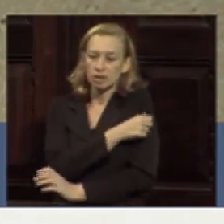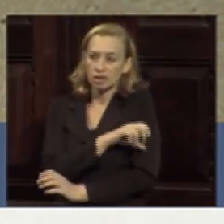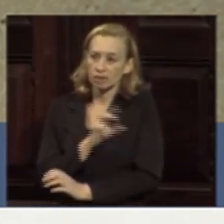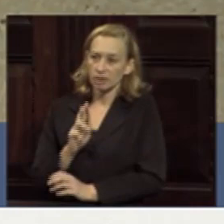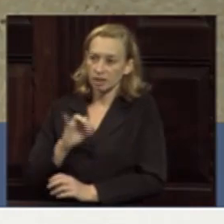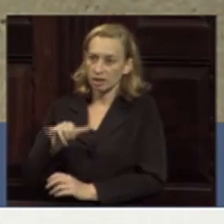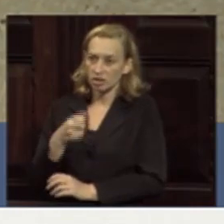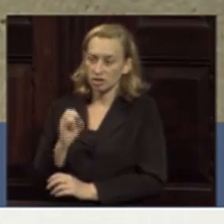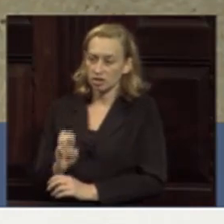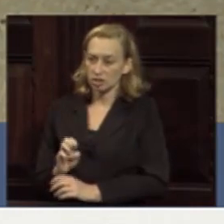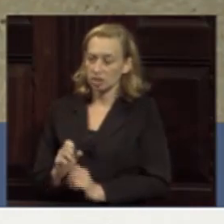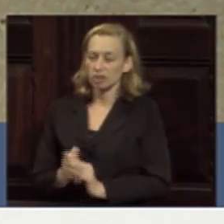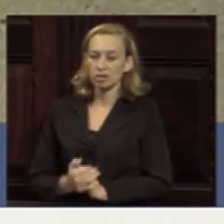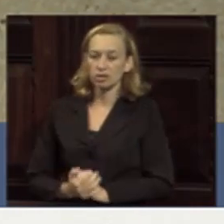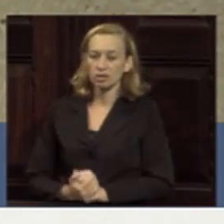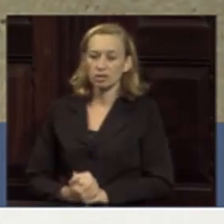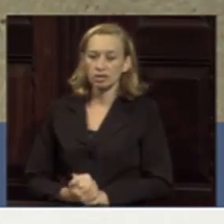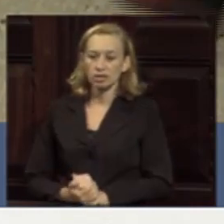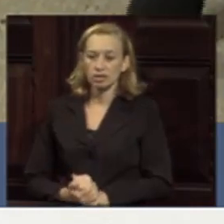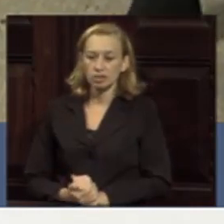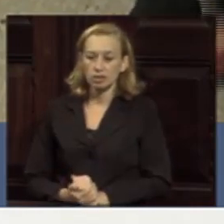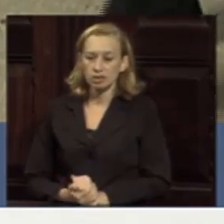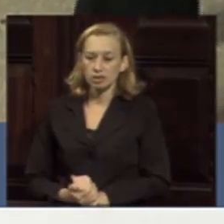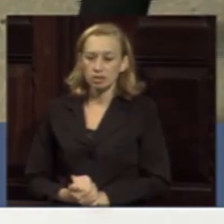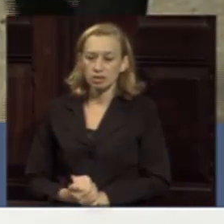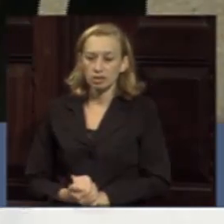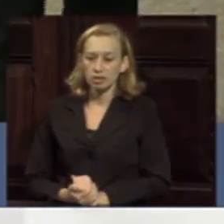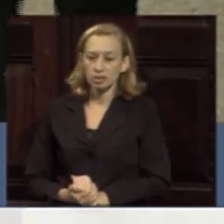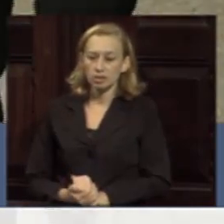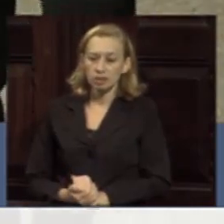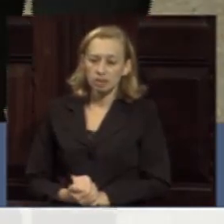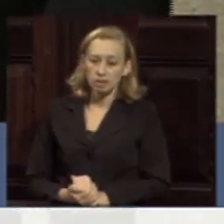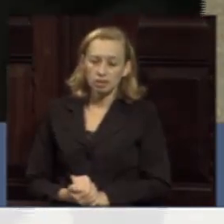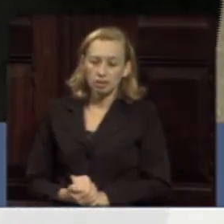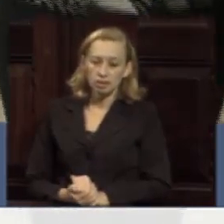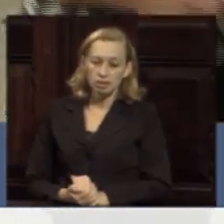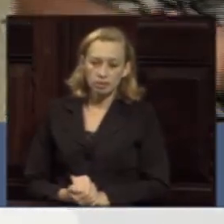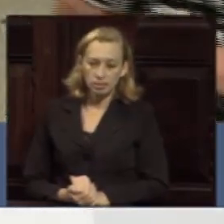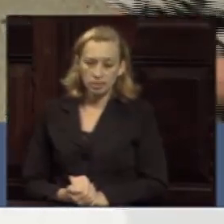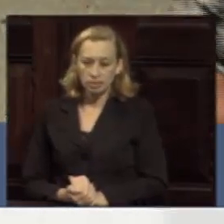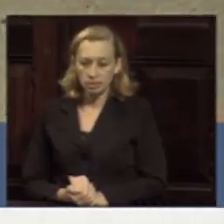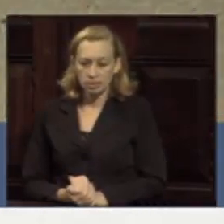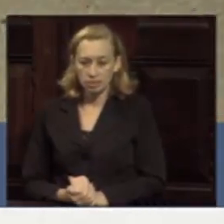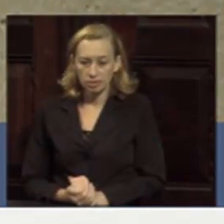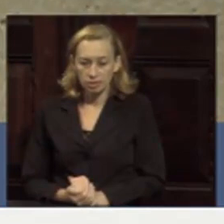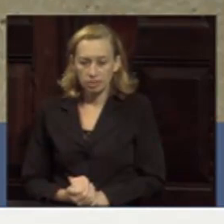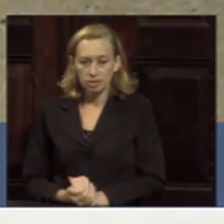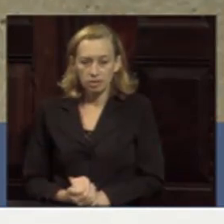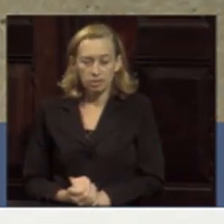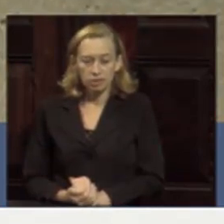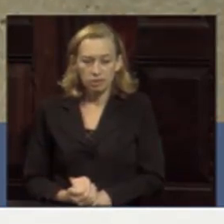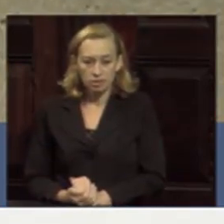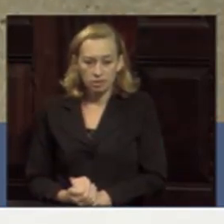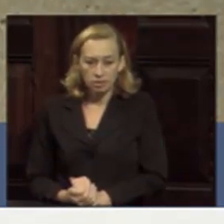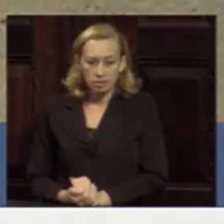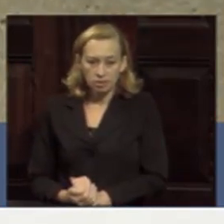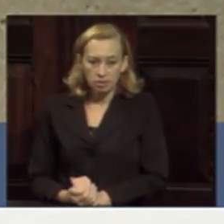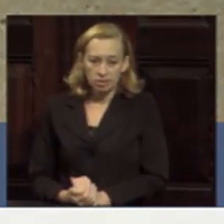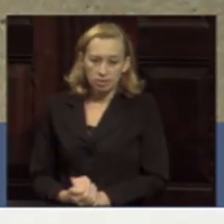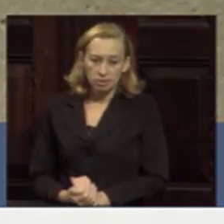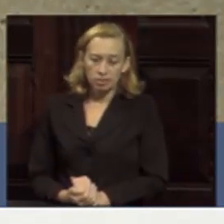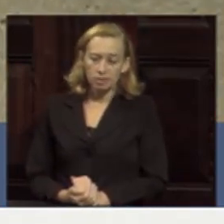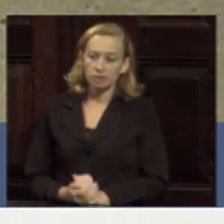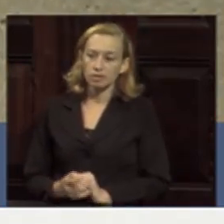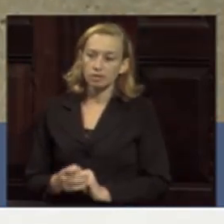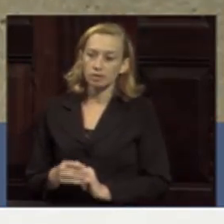o parecer da Comissão das Mulheres, de Defesa das Mulheres, e dizer que tem um entendimento com o presidente da